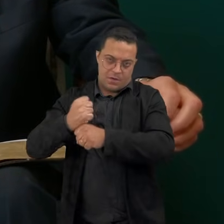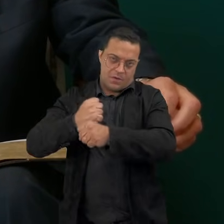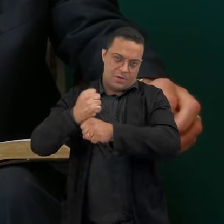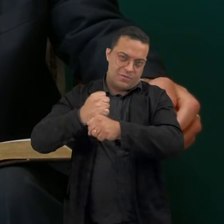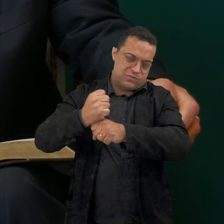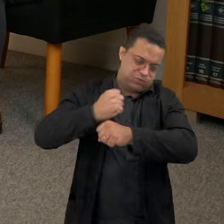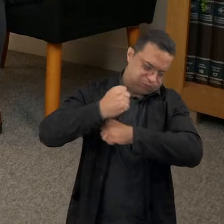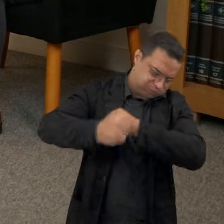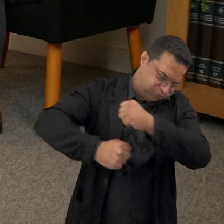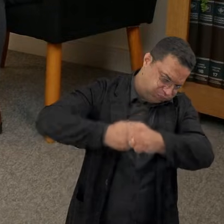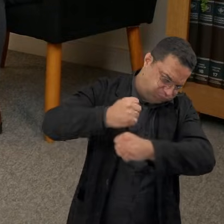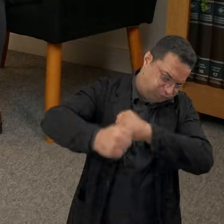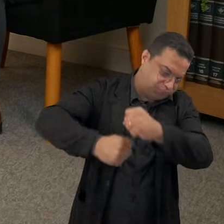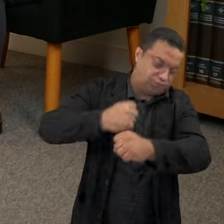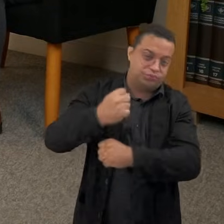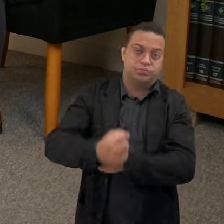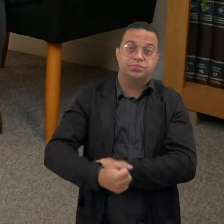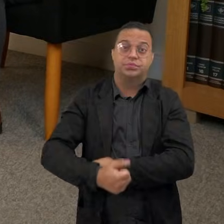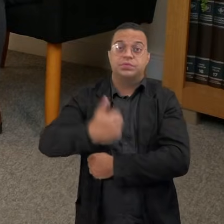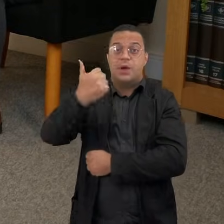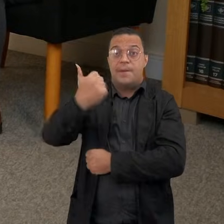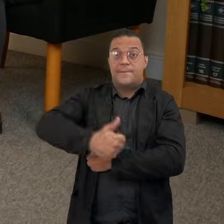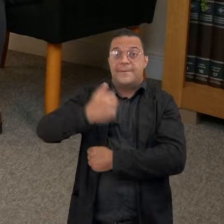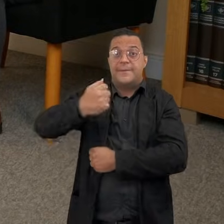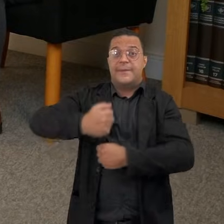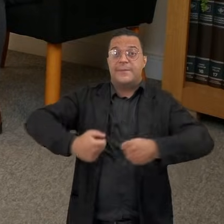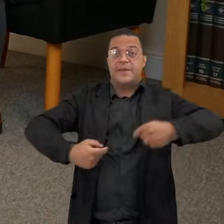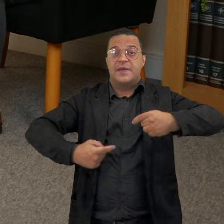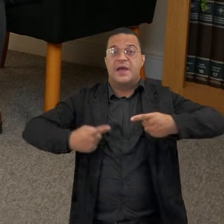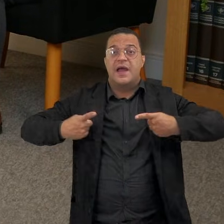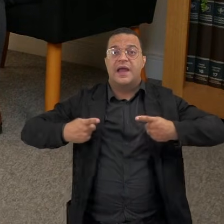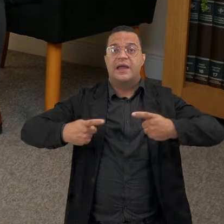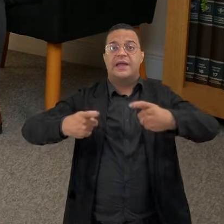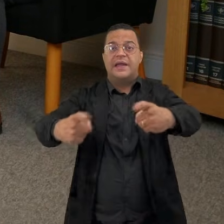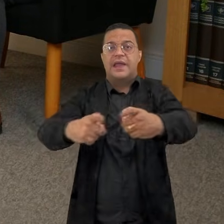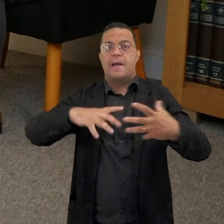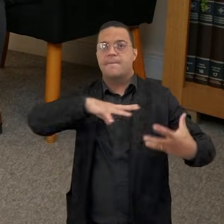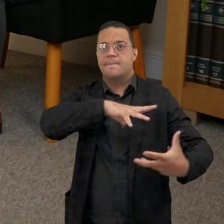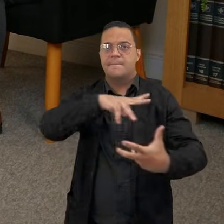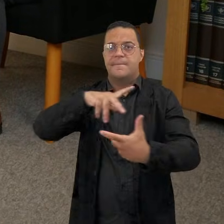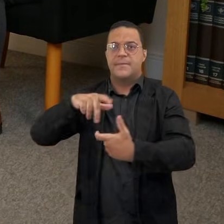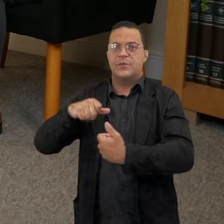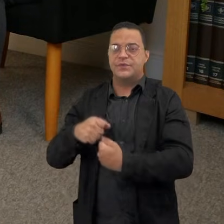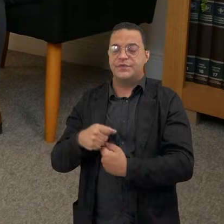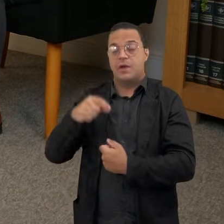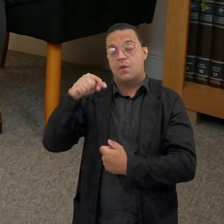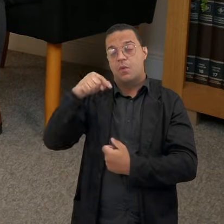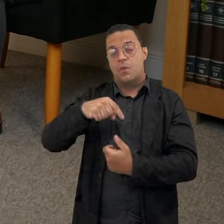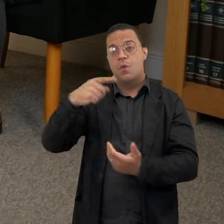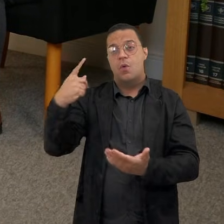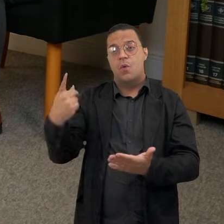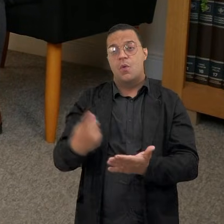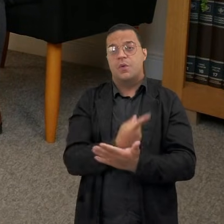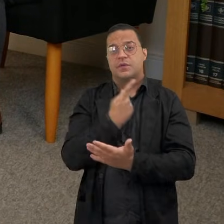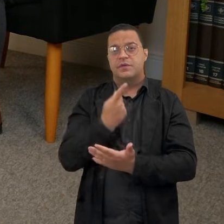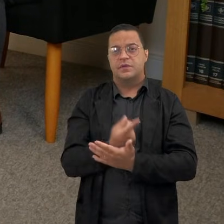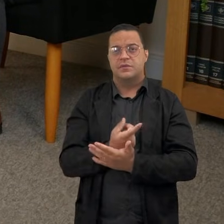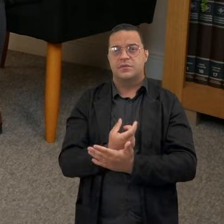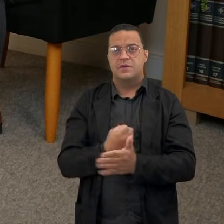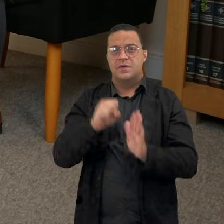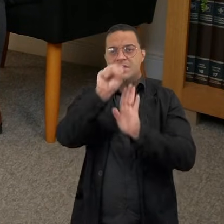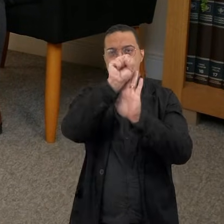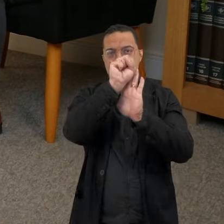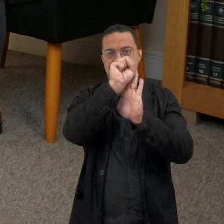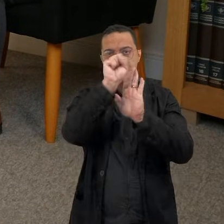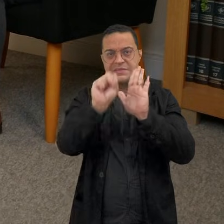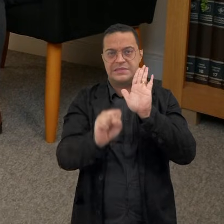salto. Sim. Da época, depois do juízo do Senhor, ali no ano 70, vamos dar um salto aqui para o século, né?